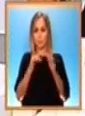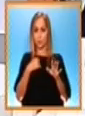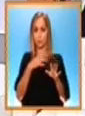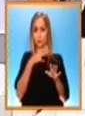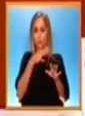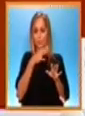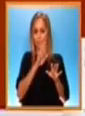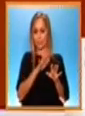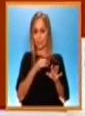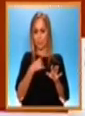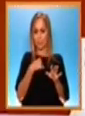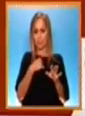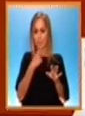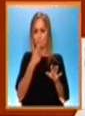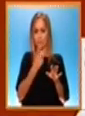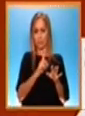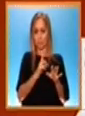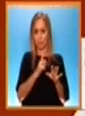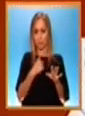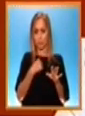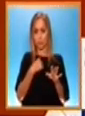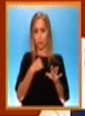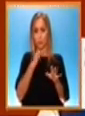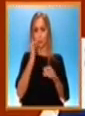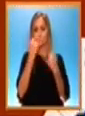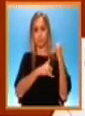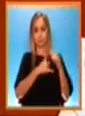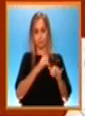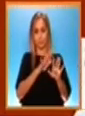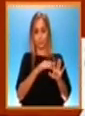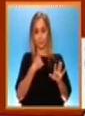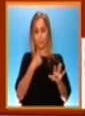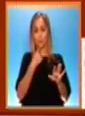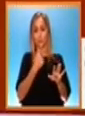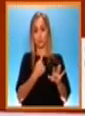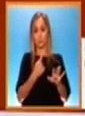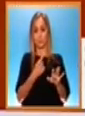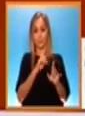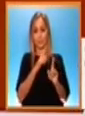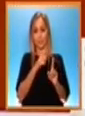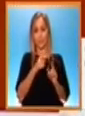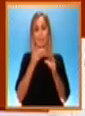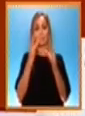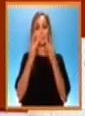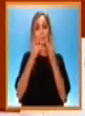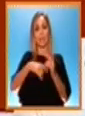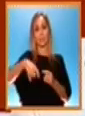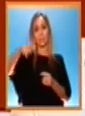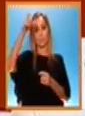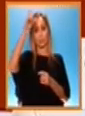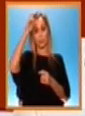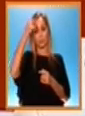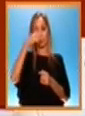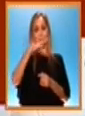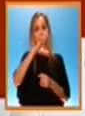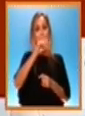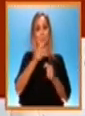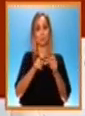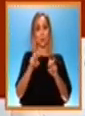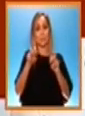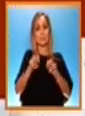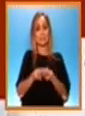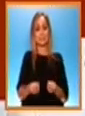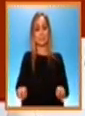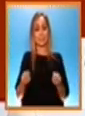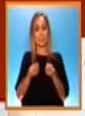porque é que não me faz a mim tanta falta quanto isso e já sei que vou ser escorraçado por causa disto. É porque esse teatro intelectual tem 10 pessoas sentadas na sala